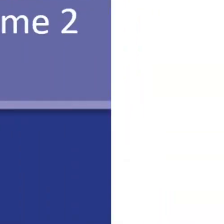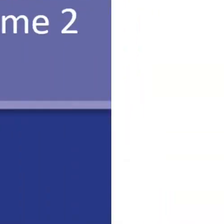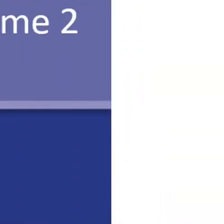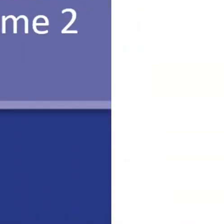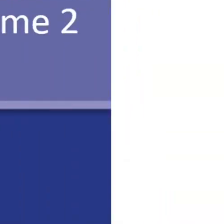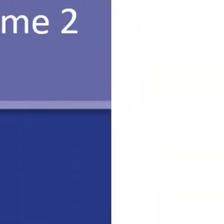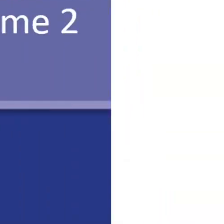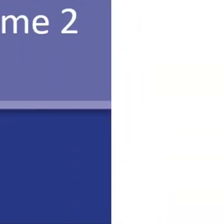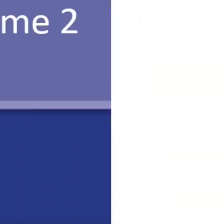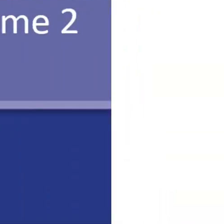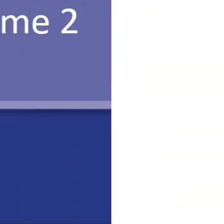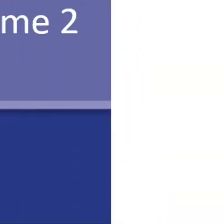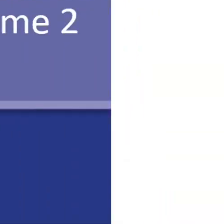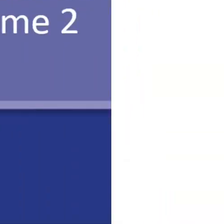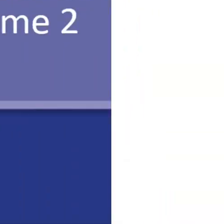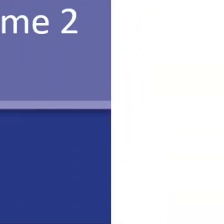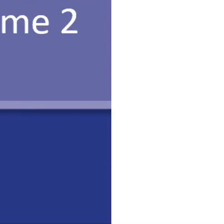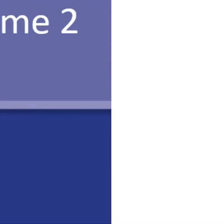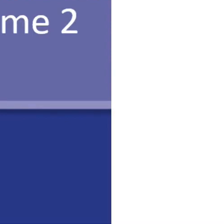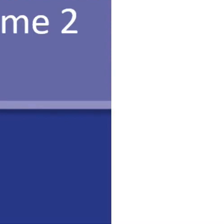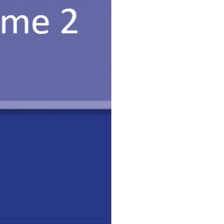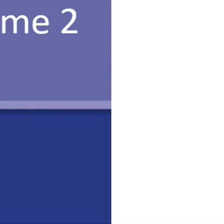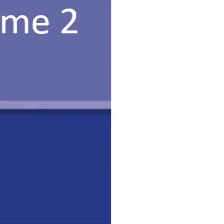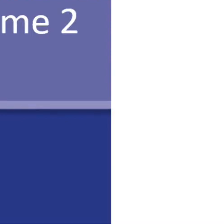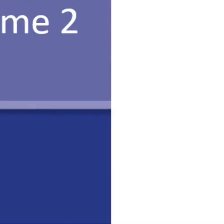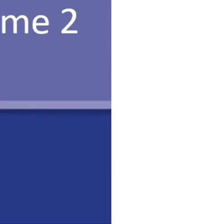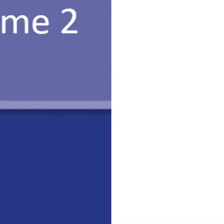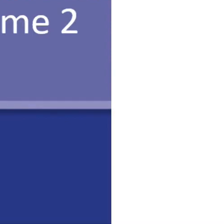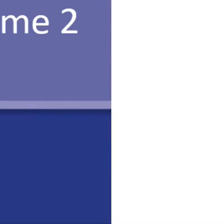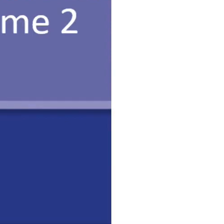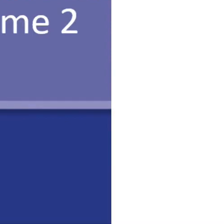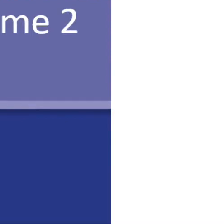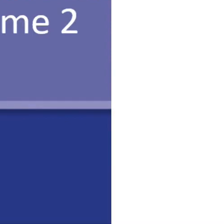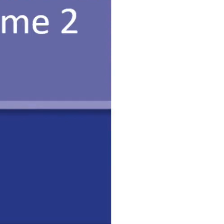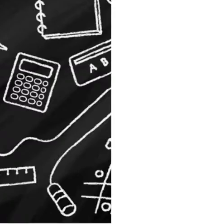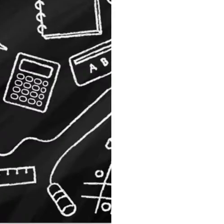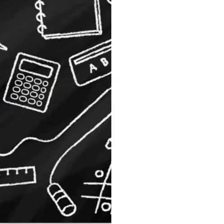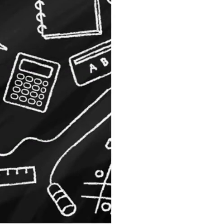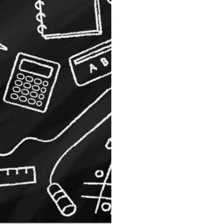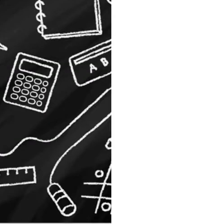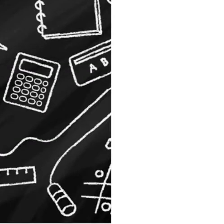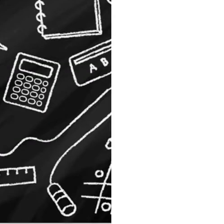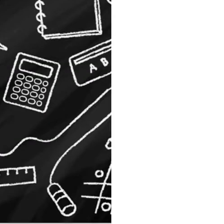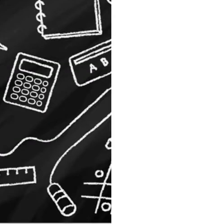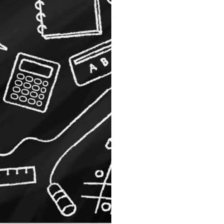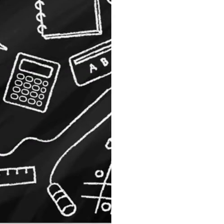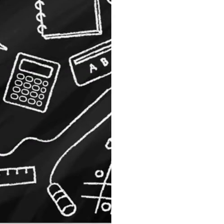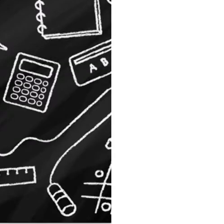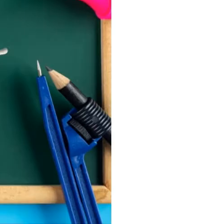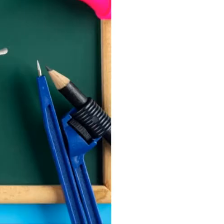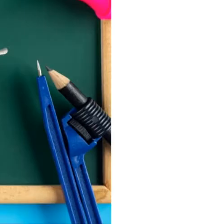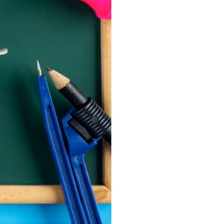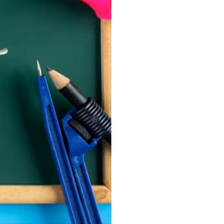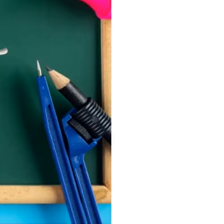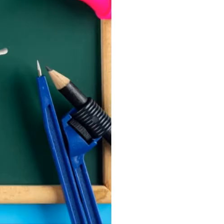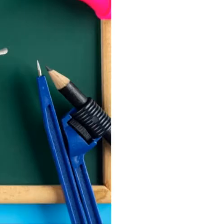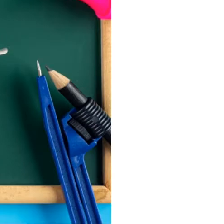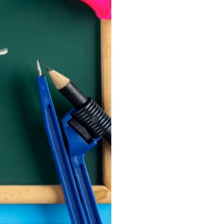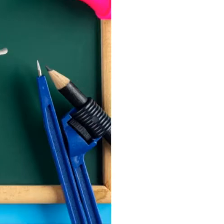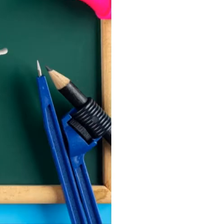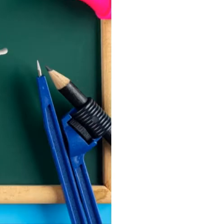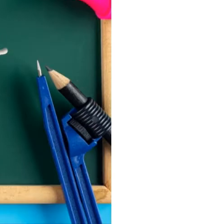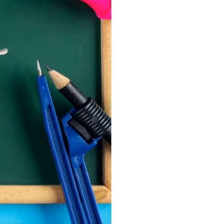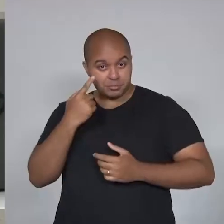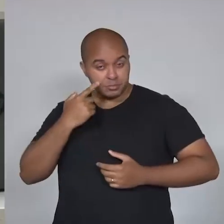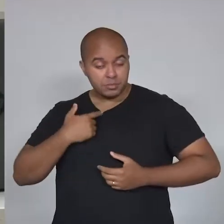Trilhas de aprendizagens, volume 2, língua inglesa, nono ano. Ninth grade. Activity 3, trilhas